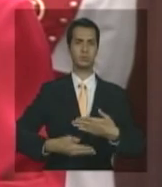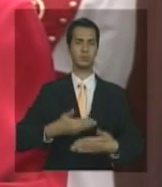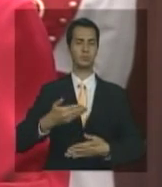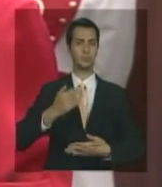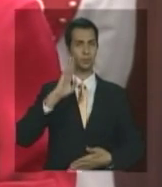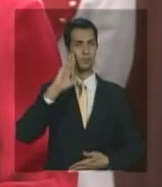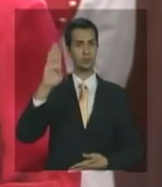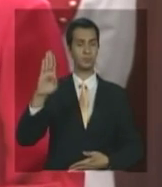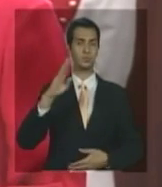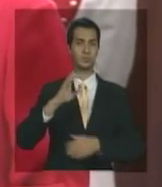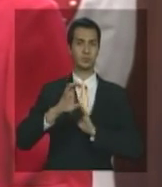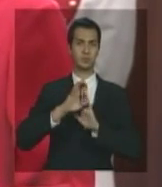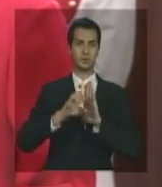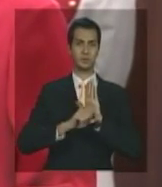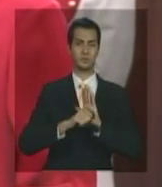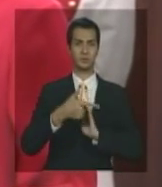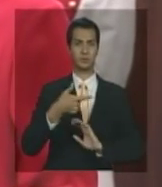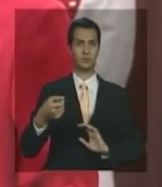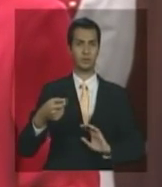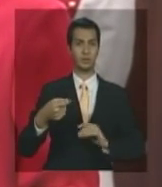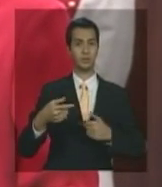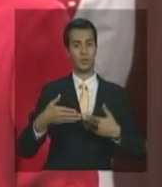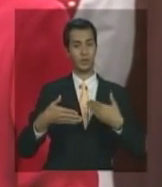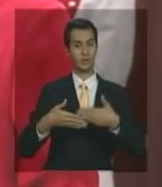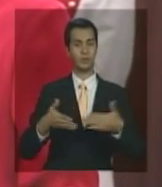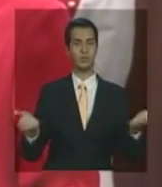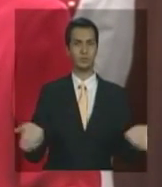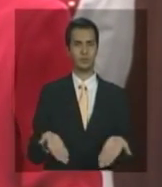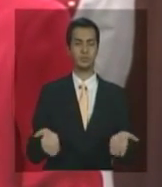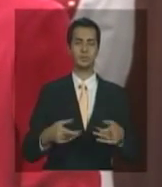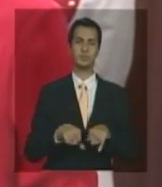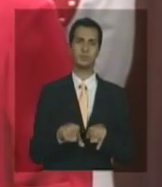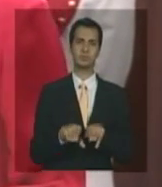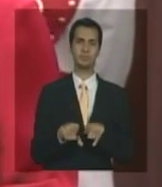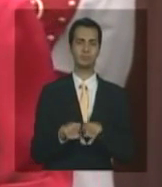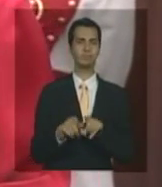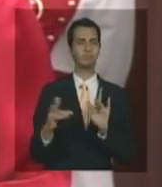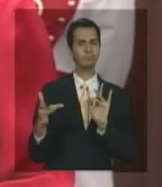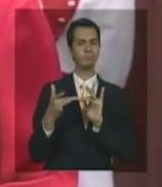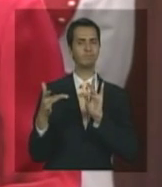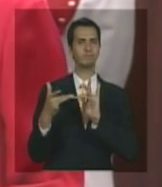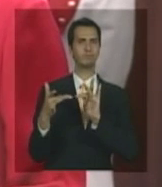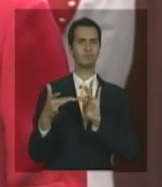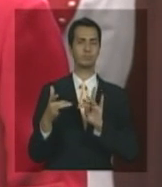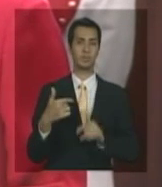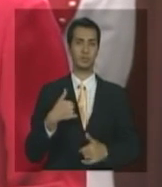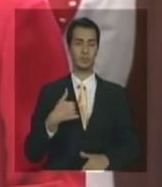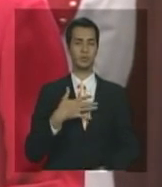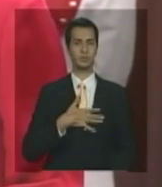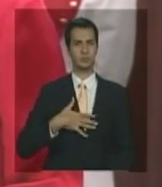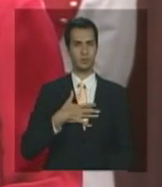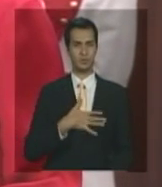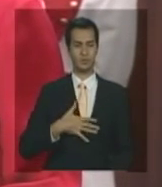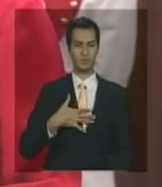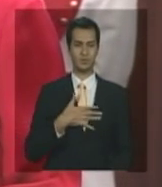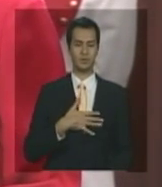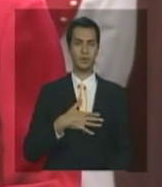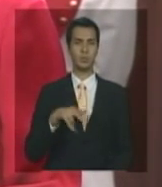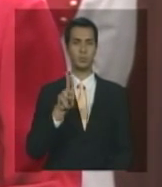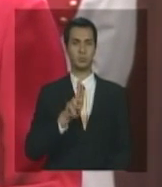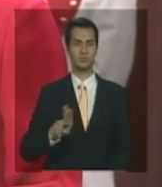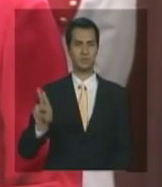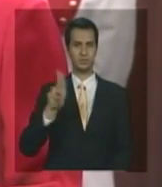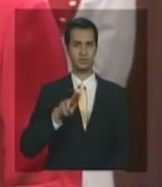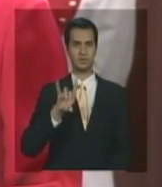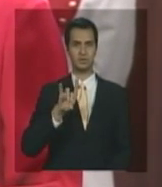século XX e, mais recentemente, no atual. Quando tive a honra de ser homenageada pela